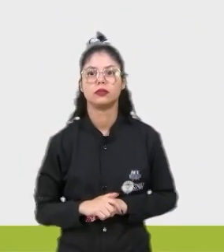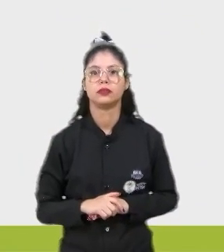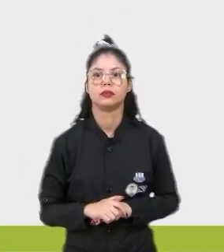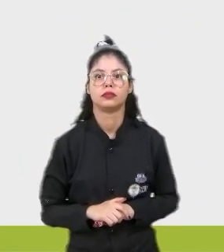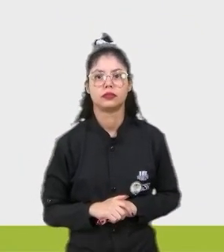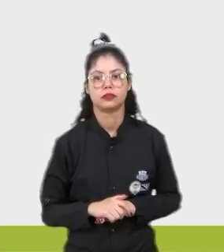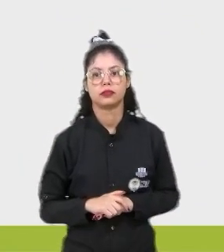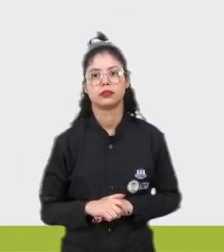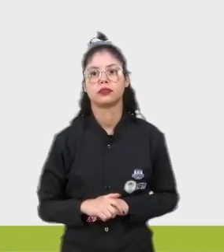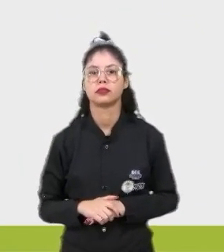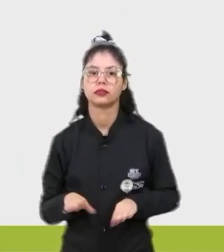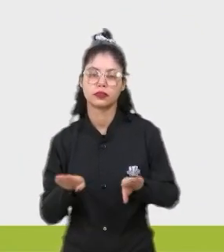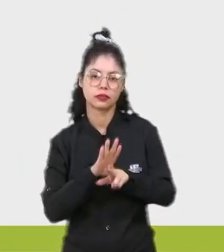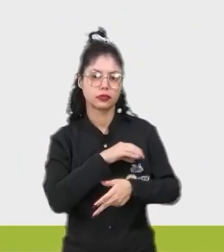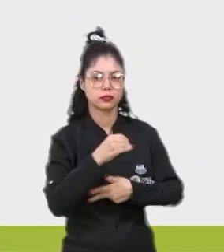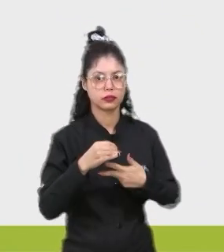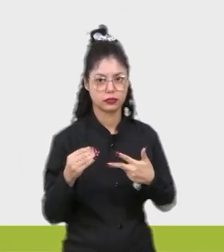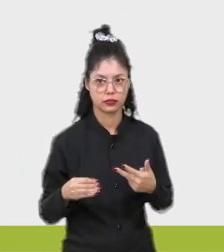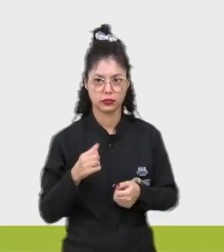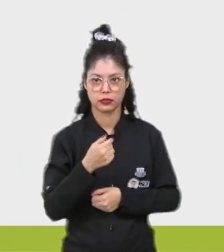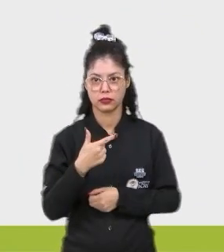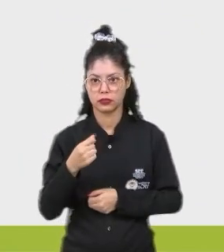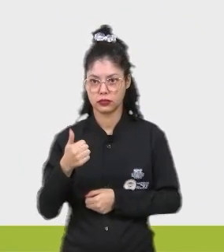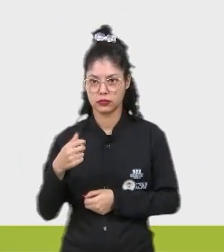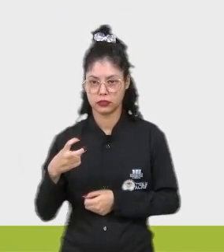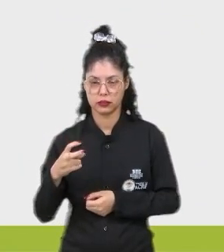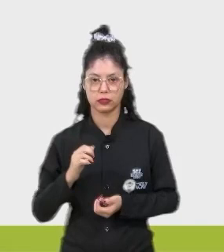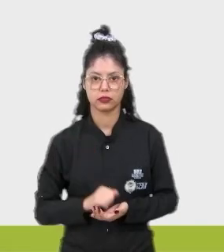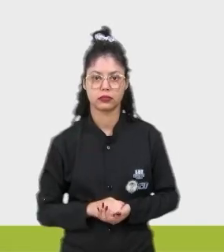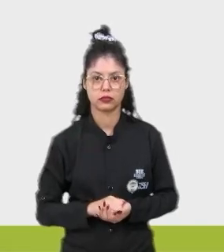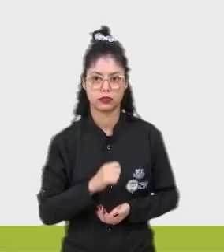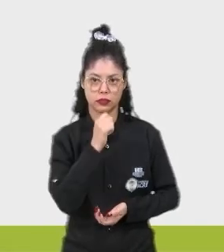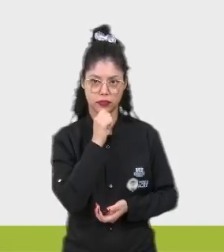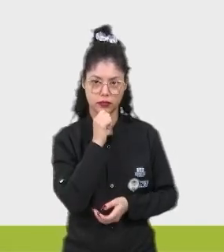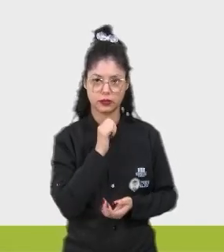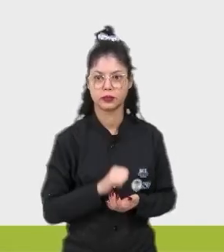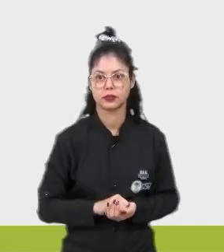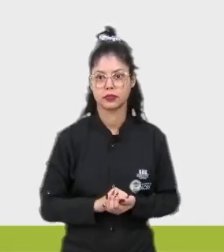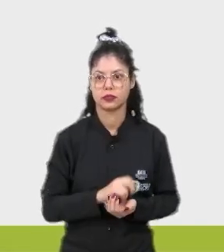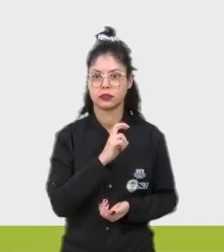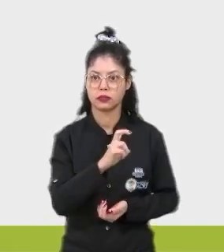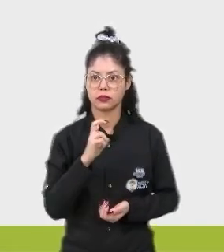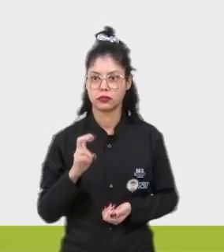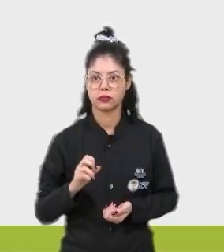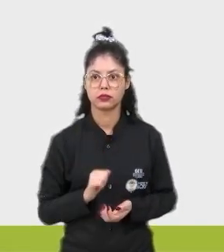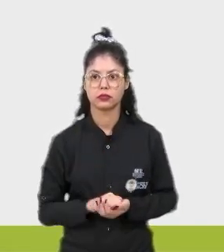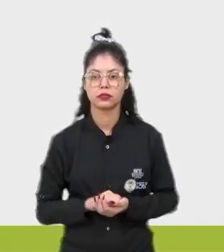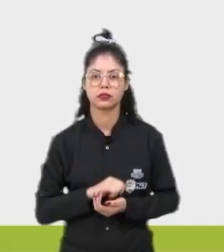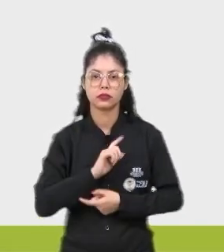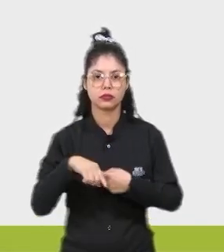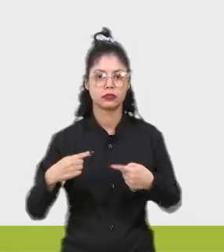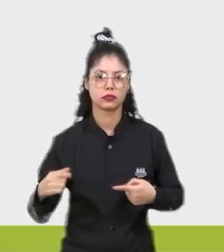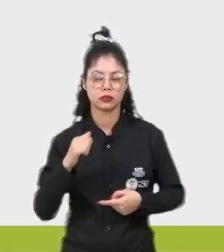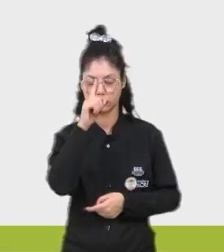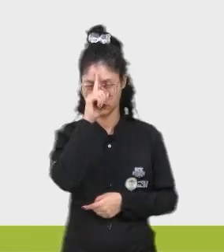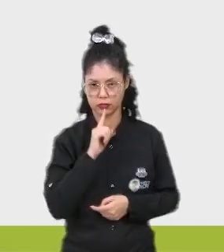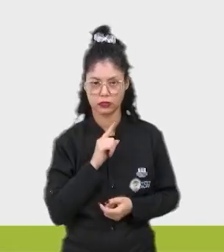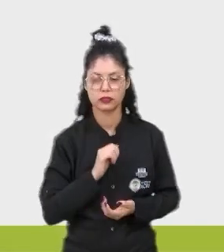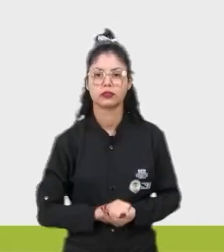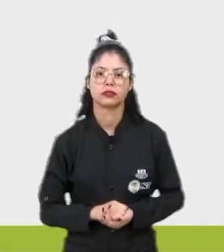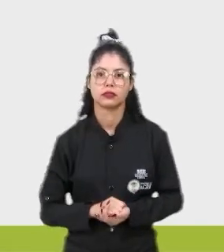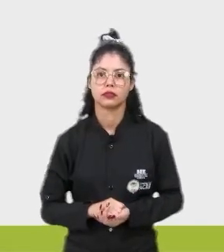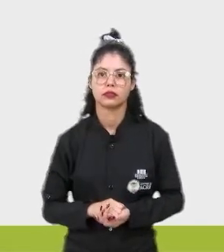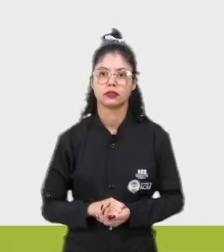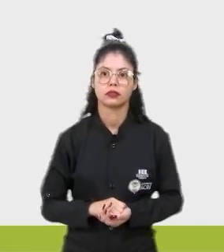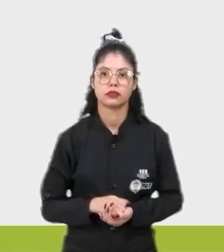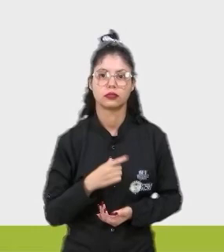questão do Enem 2015 de Ciência da Natureza, questão 55 do Caderno Amarelo, que traz o seguinte: